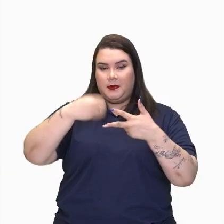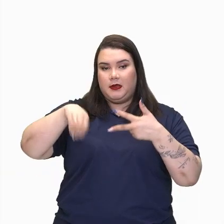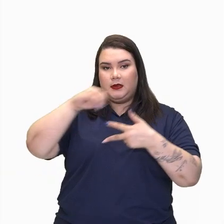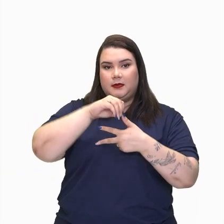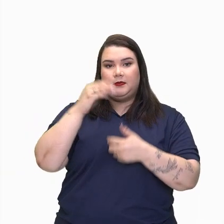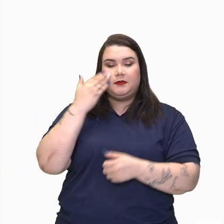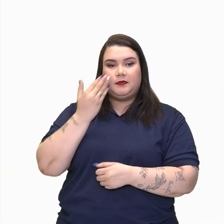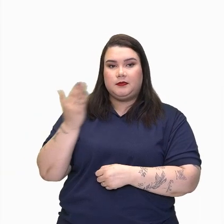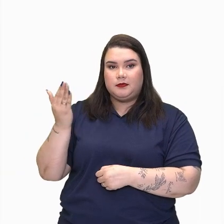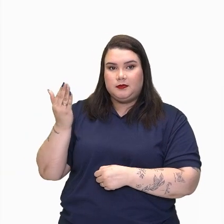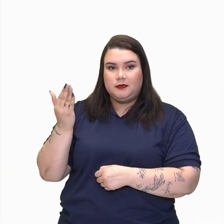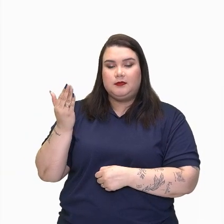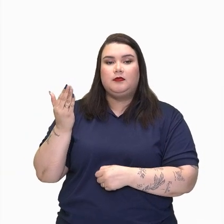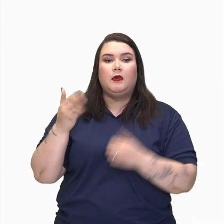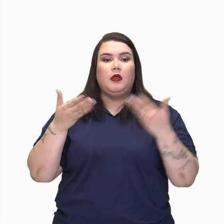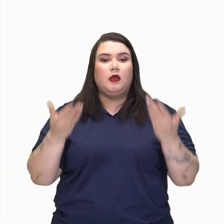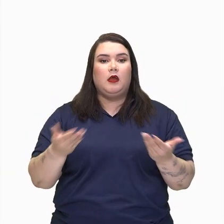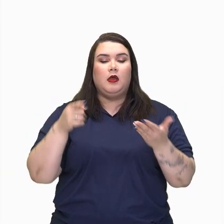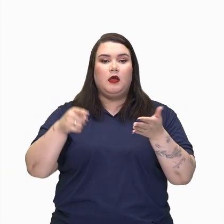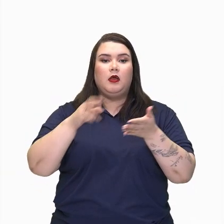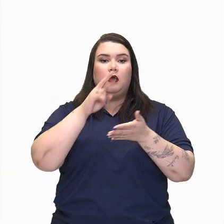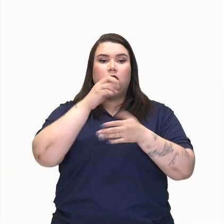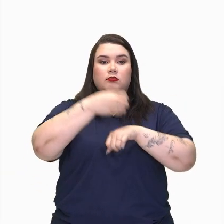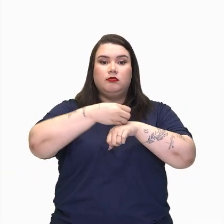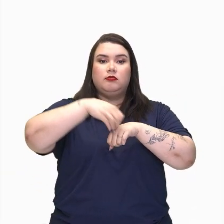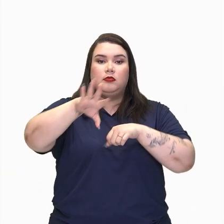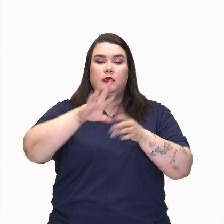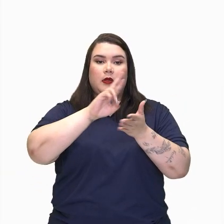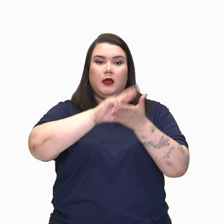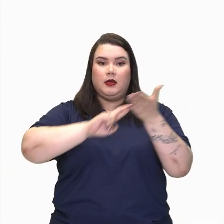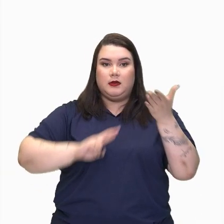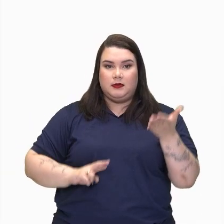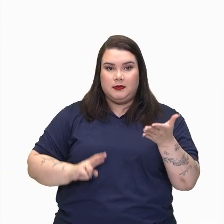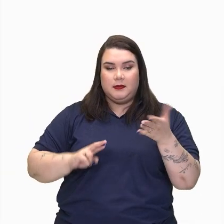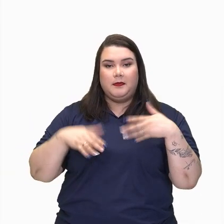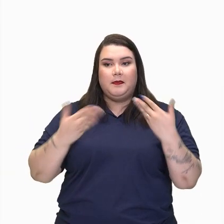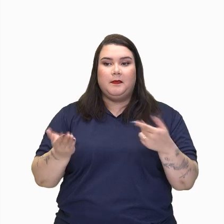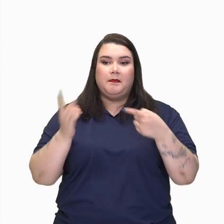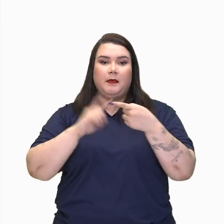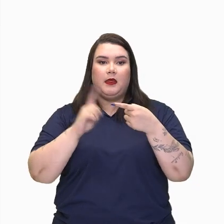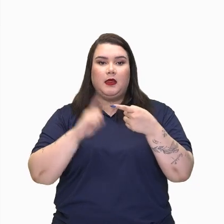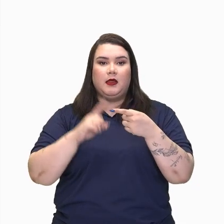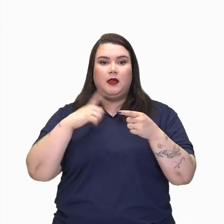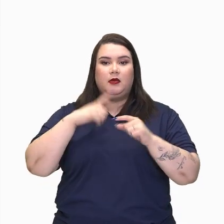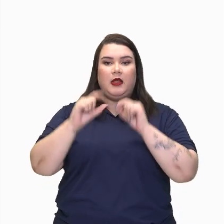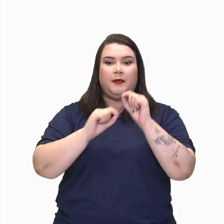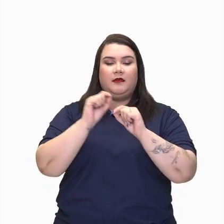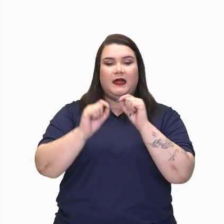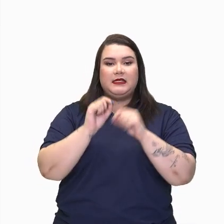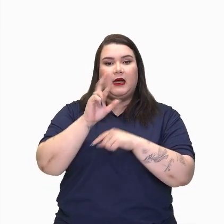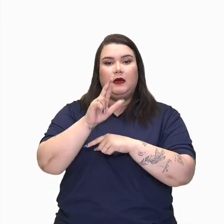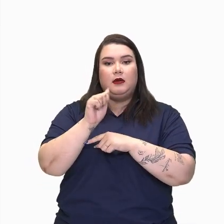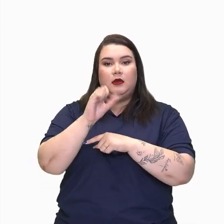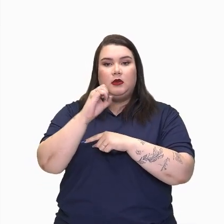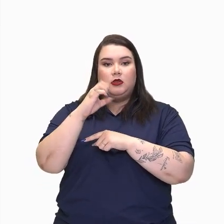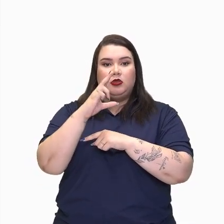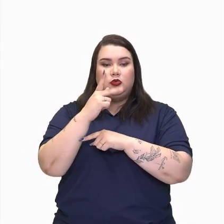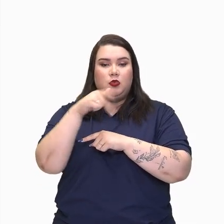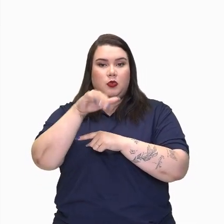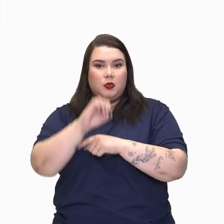aí. Então, instruções para a redação. Primeiro, o rascunho da redação deve ser feito no